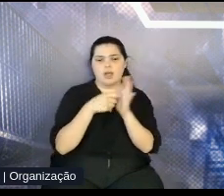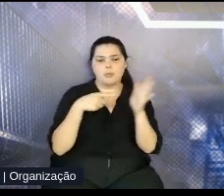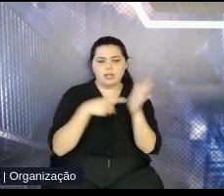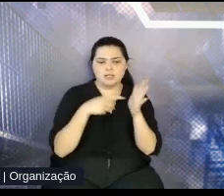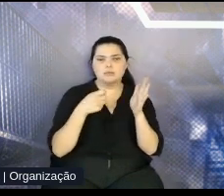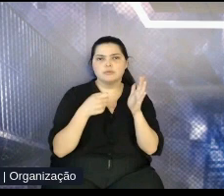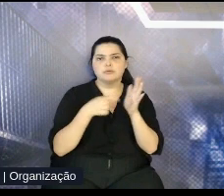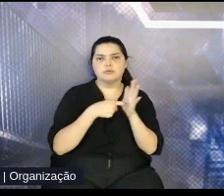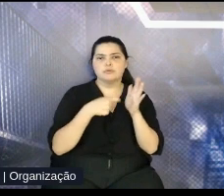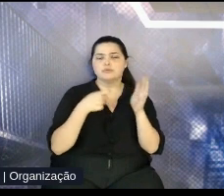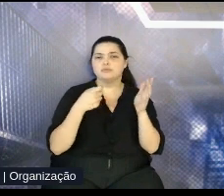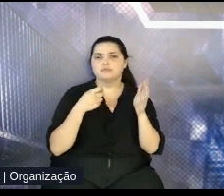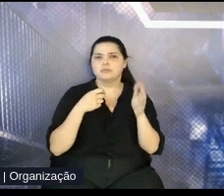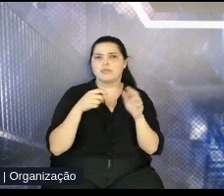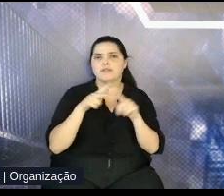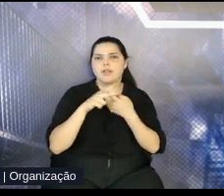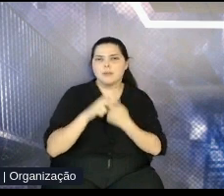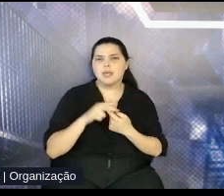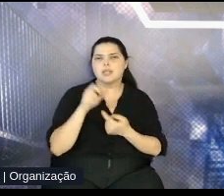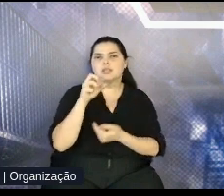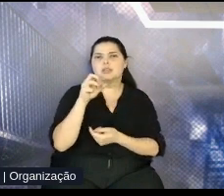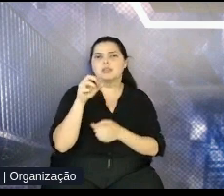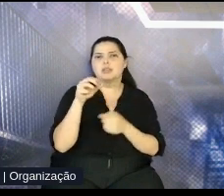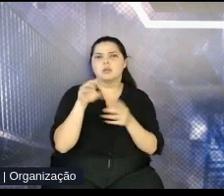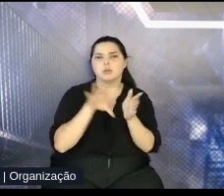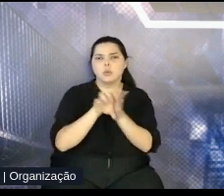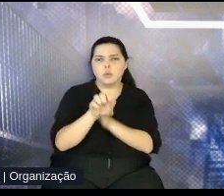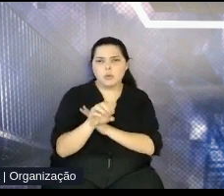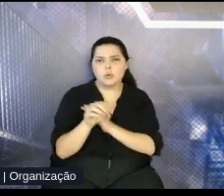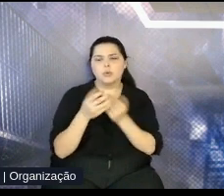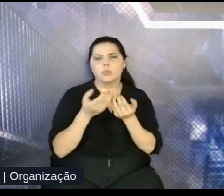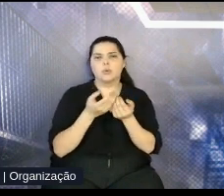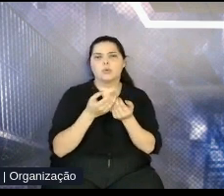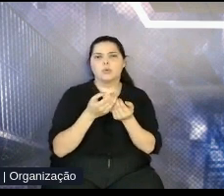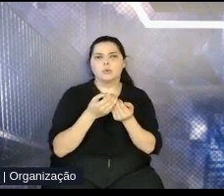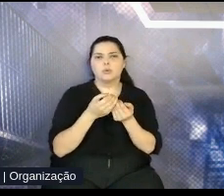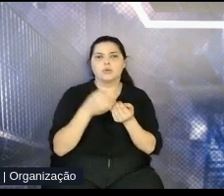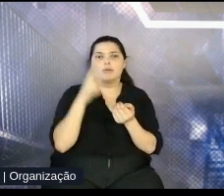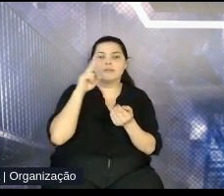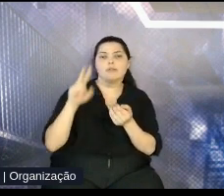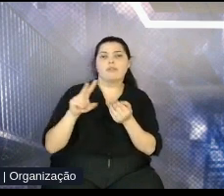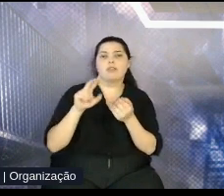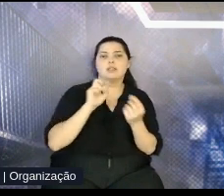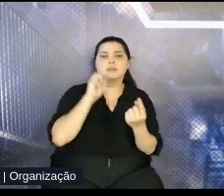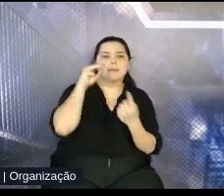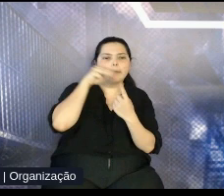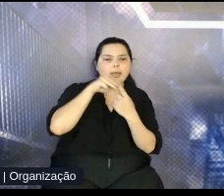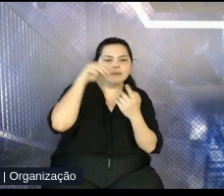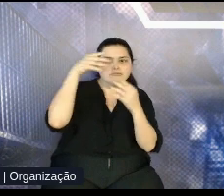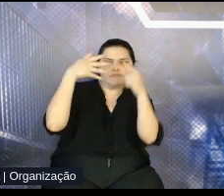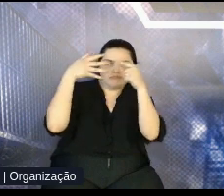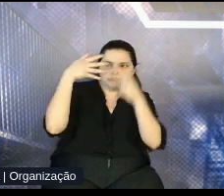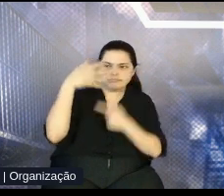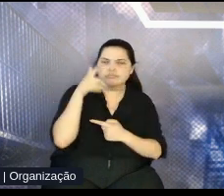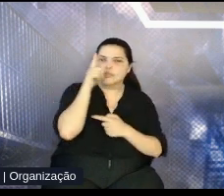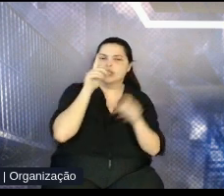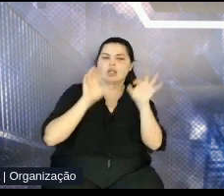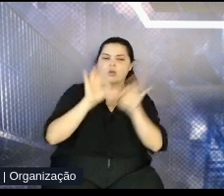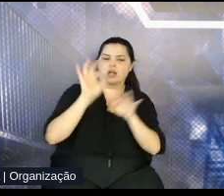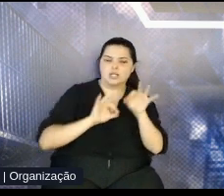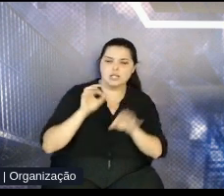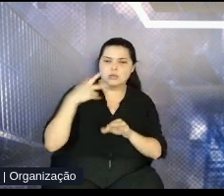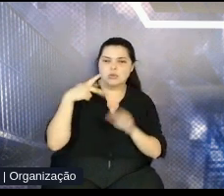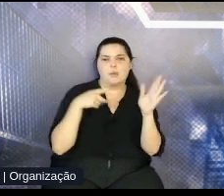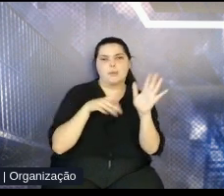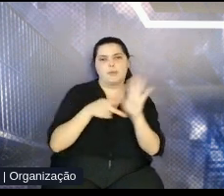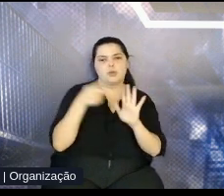essa ferramentazinha do Audits, do Lighthouse, ter essas métricas e frente a essas métricas você ir ajustando ali o seu